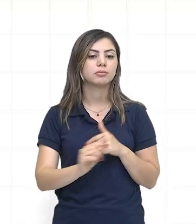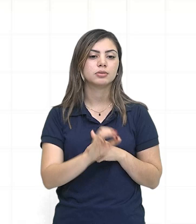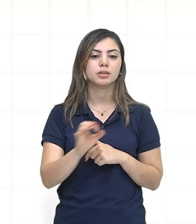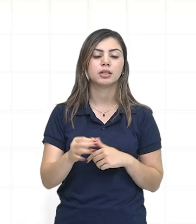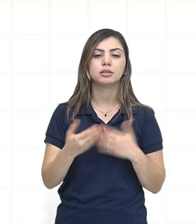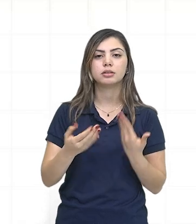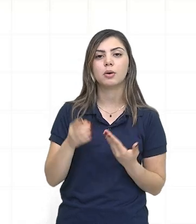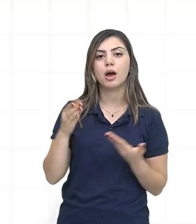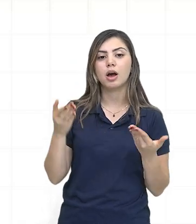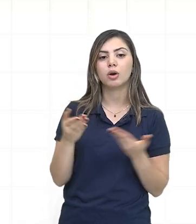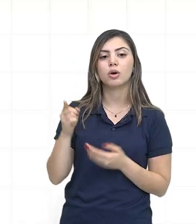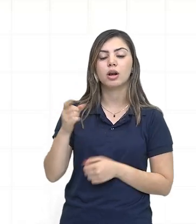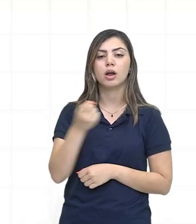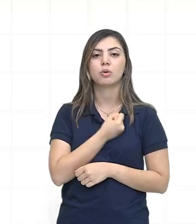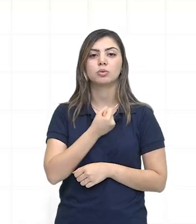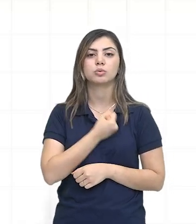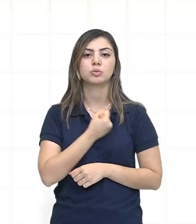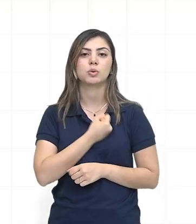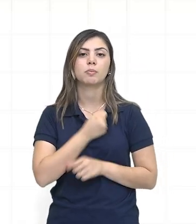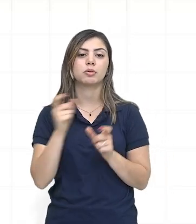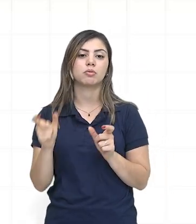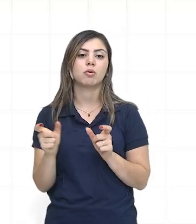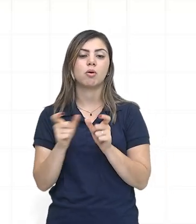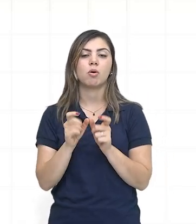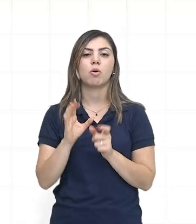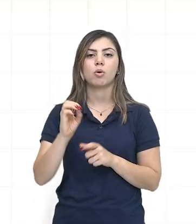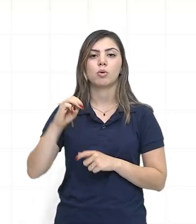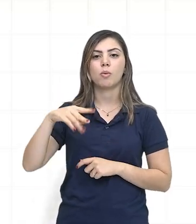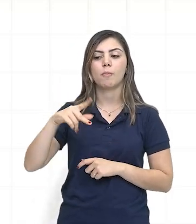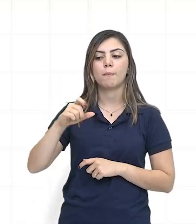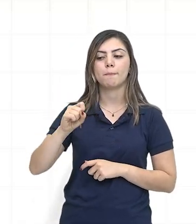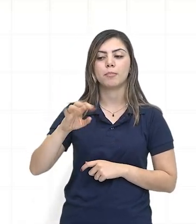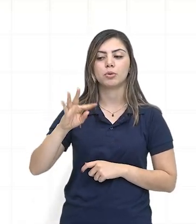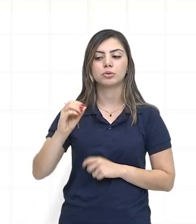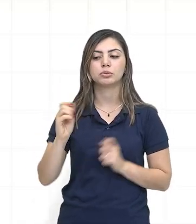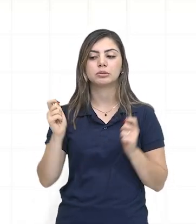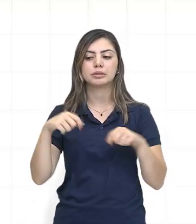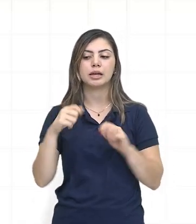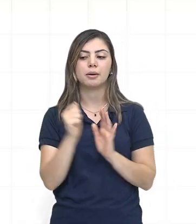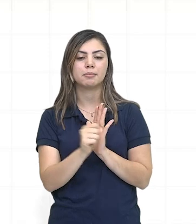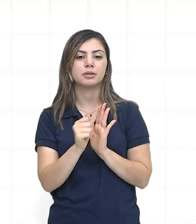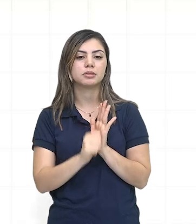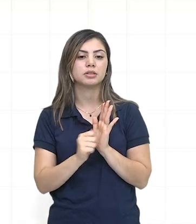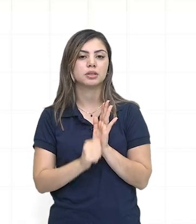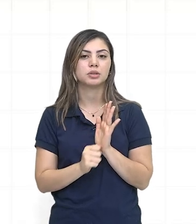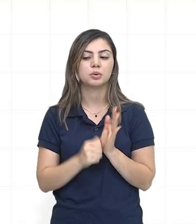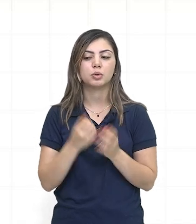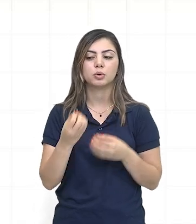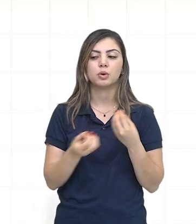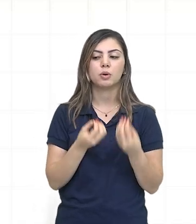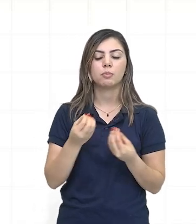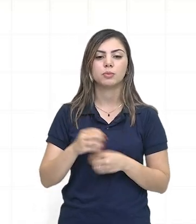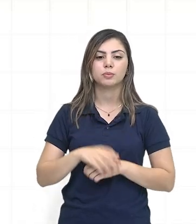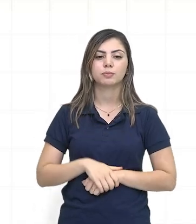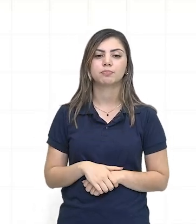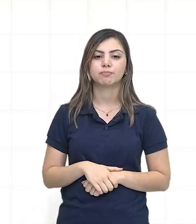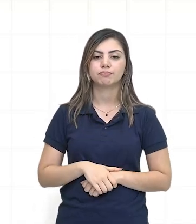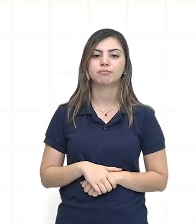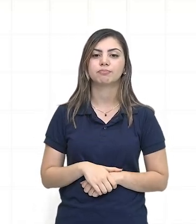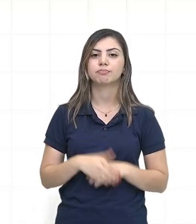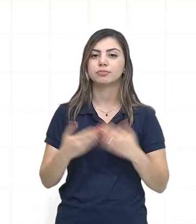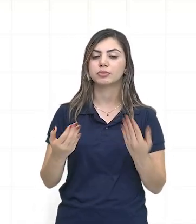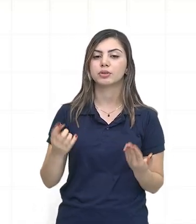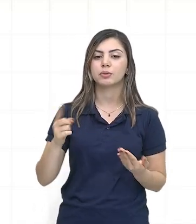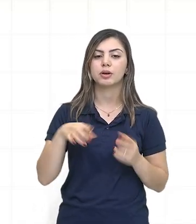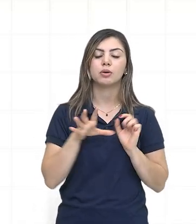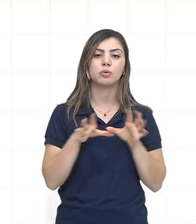número composto, ele pode ser escrito como o quê? Como um produto